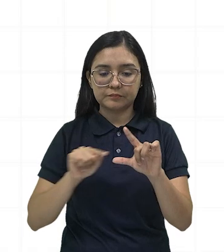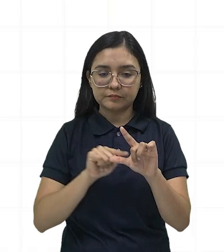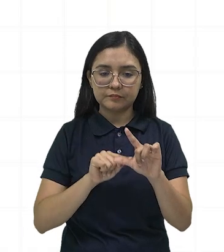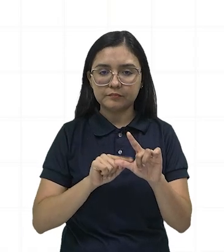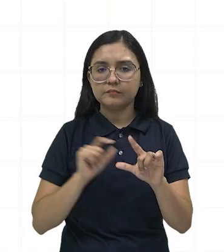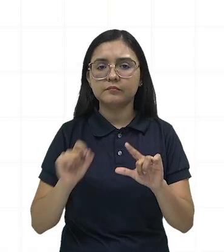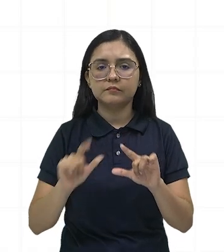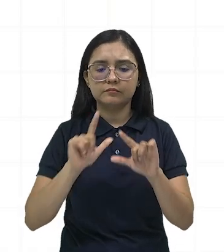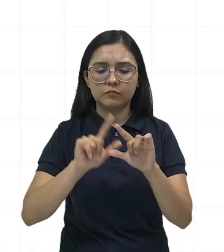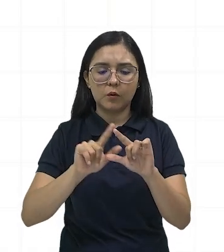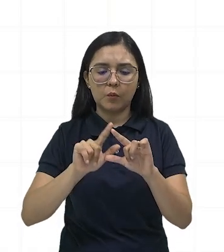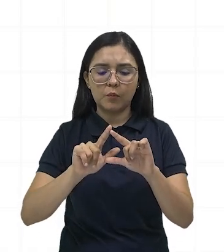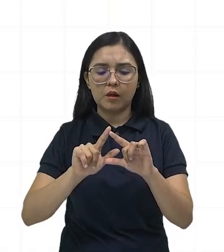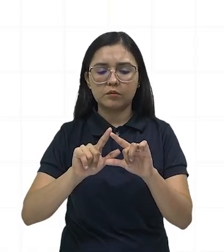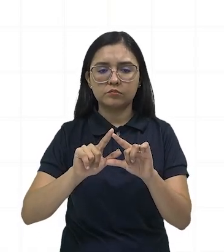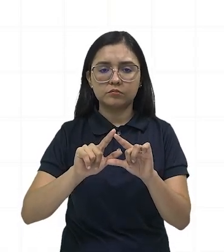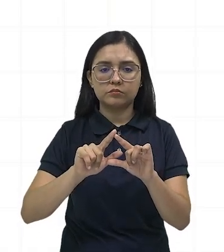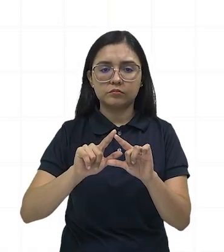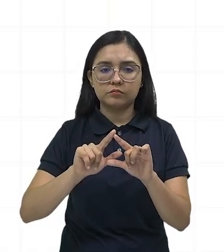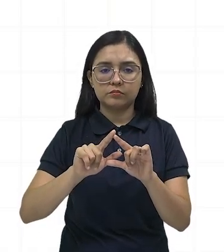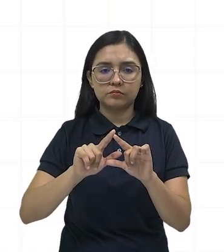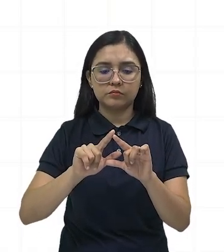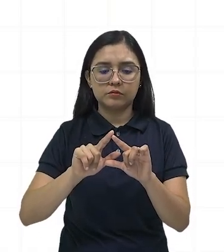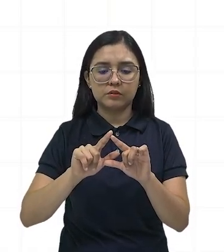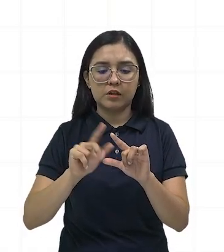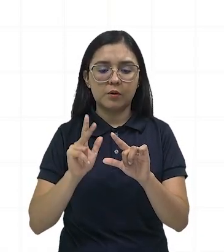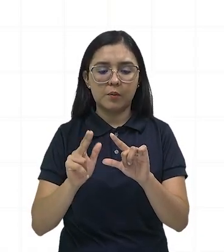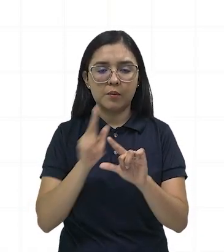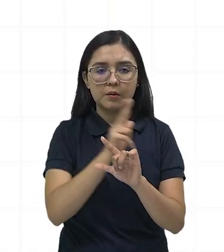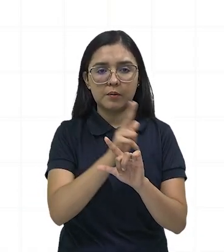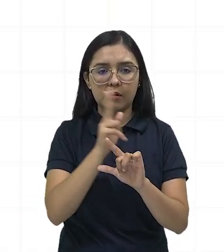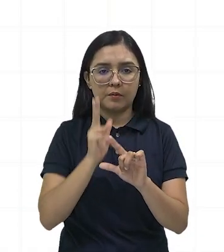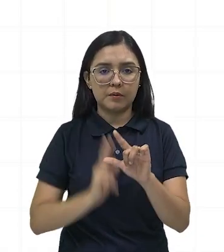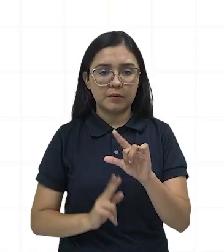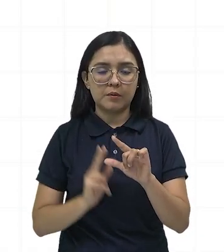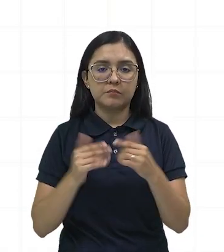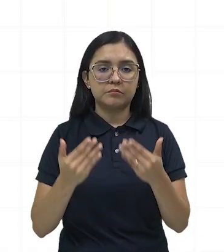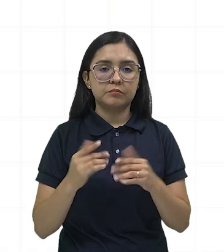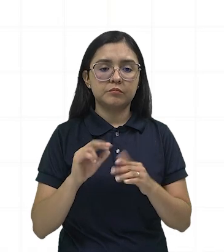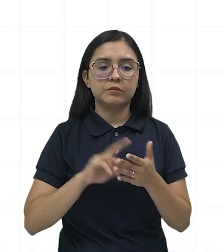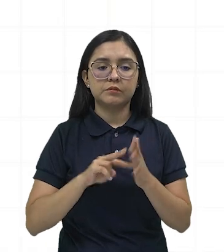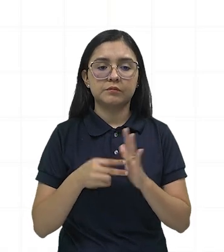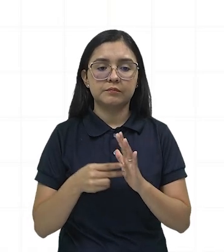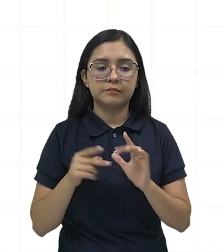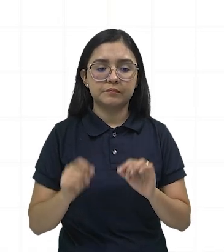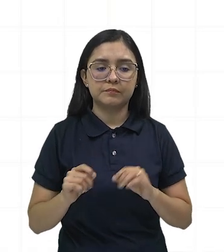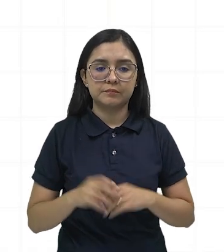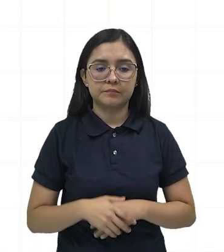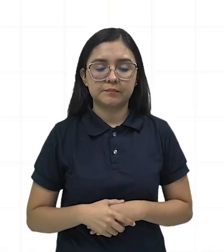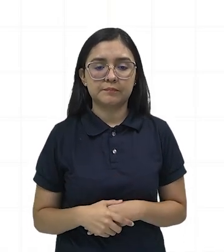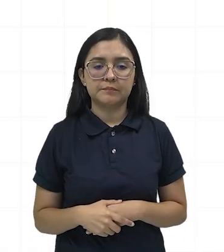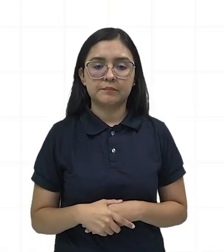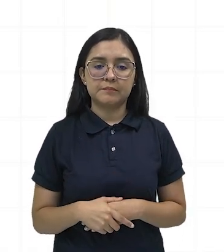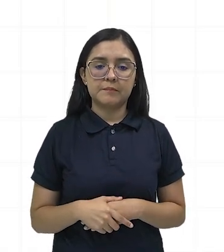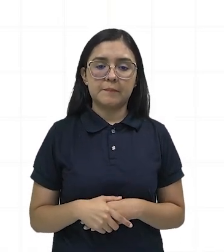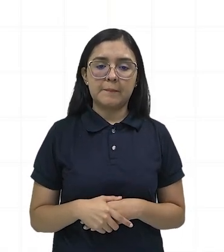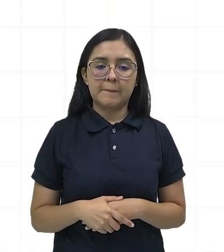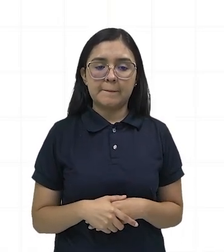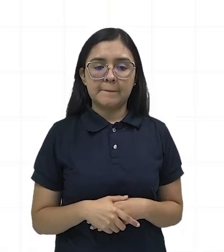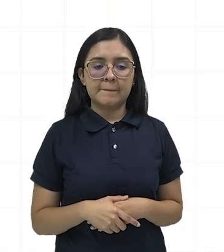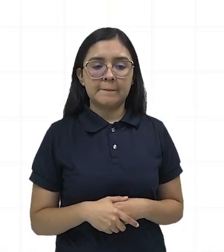lados, né, congruentes. O que são os lados congruentes? Seus lados